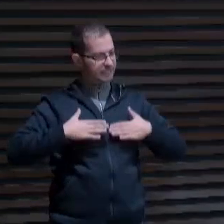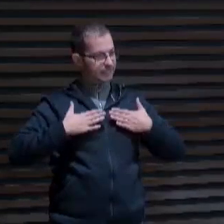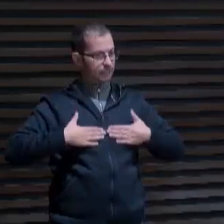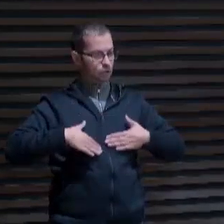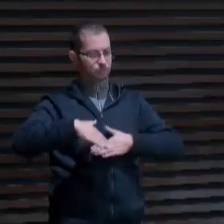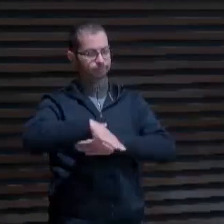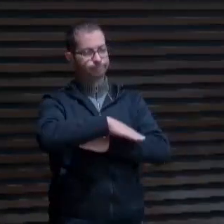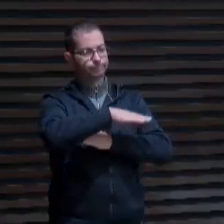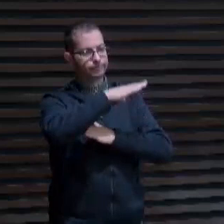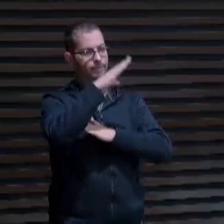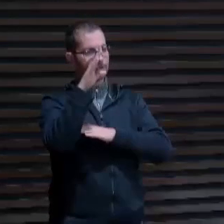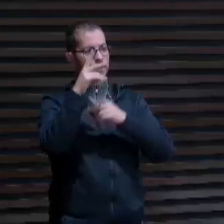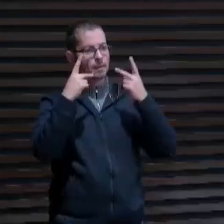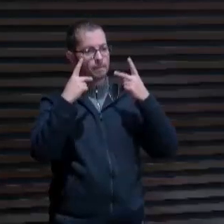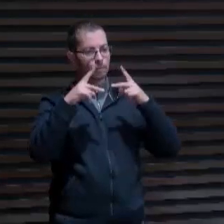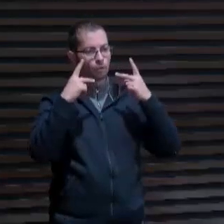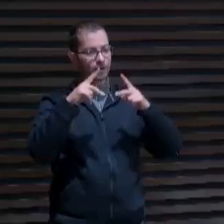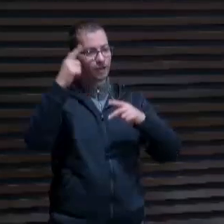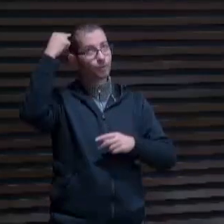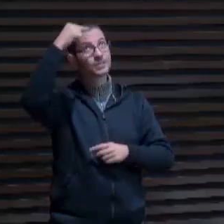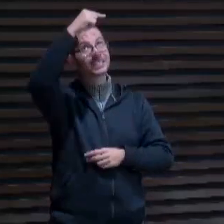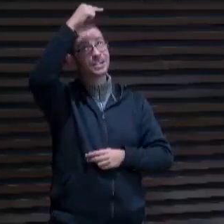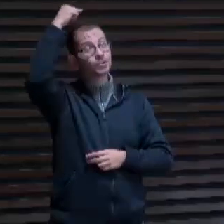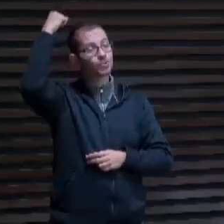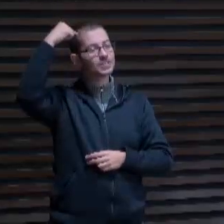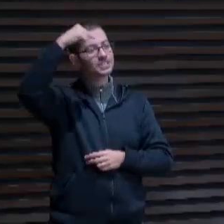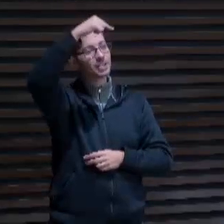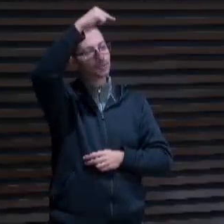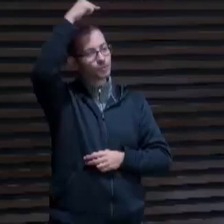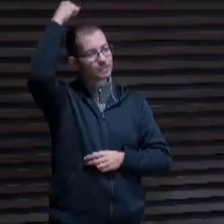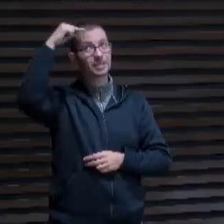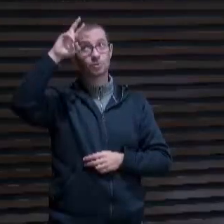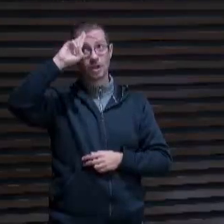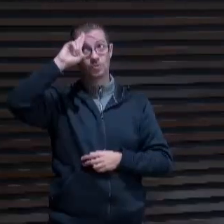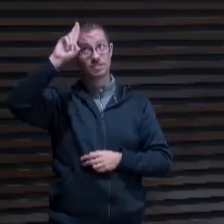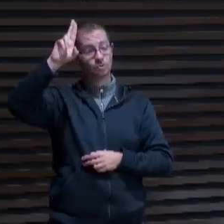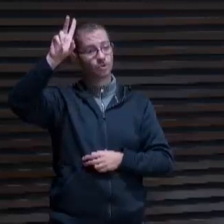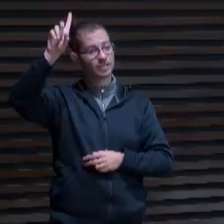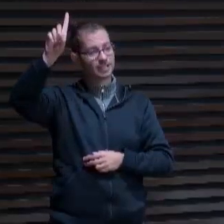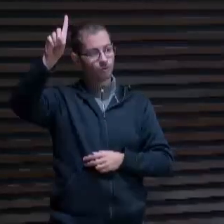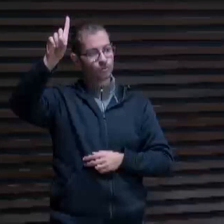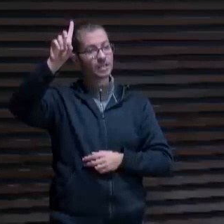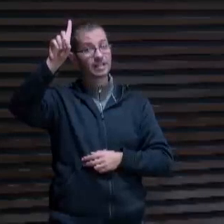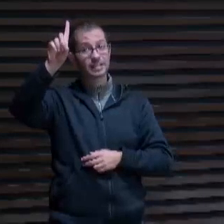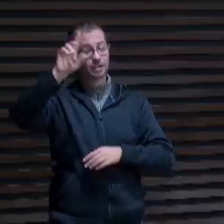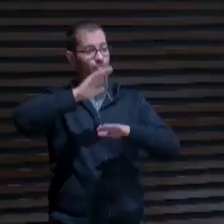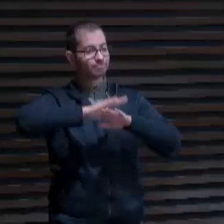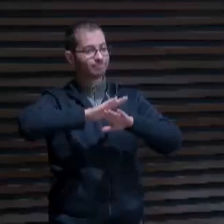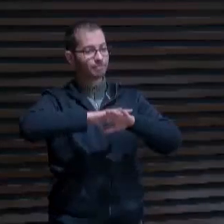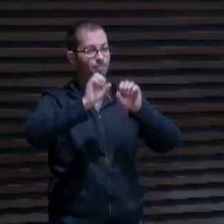noite, proclamando: Santo, Santo, Santo é o Senhor Deus, o